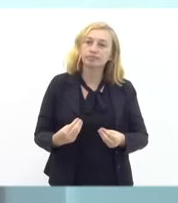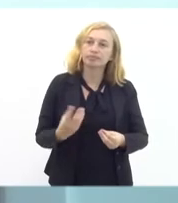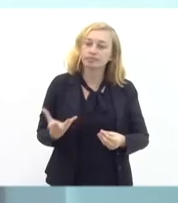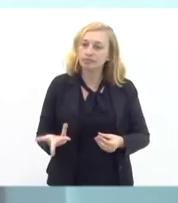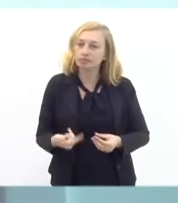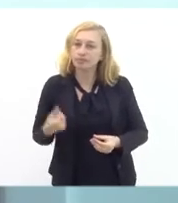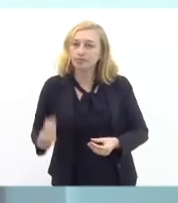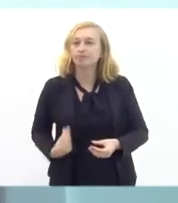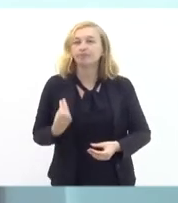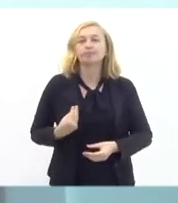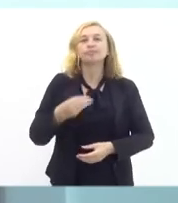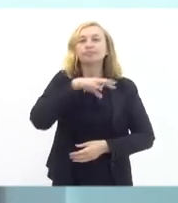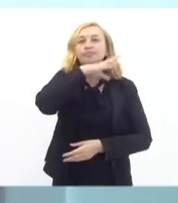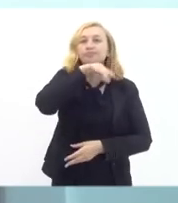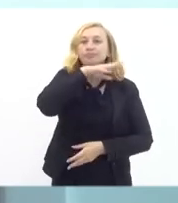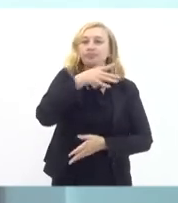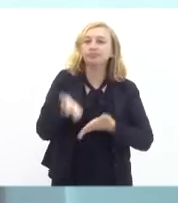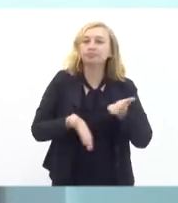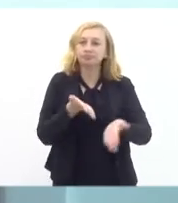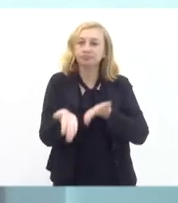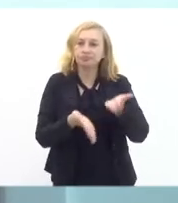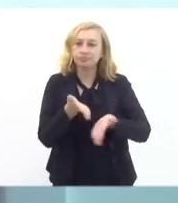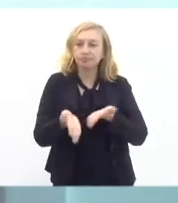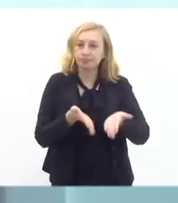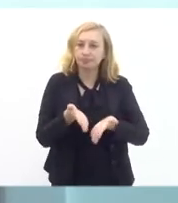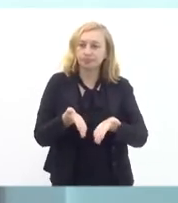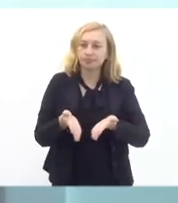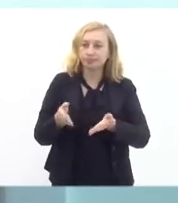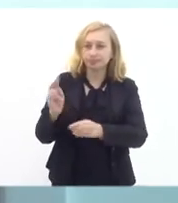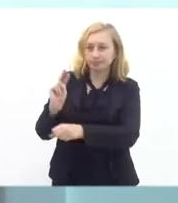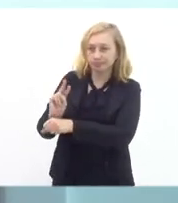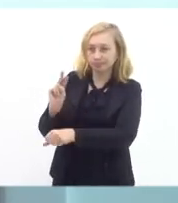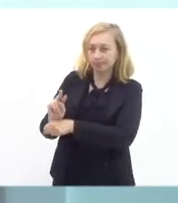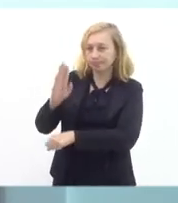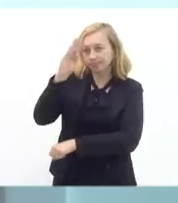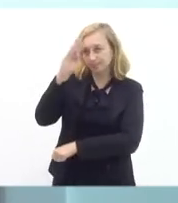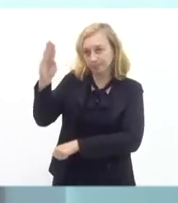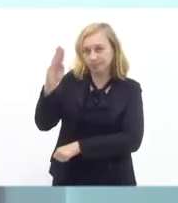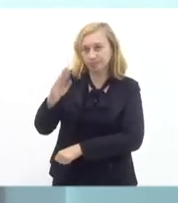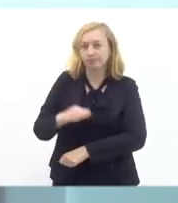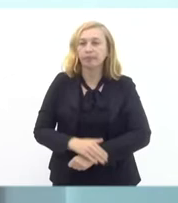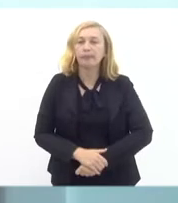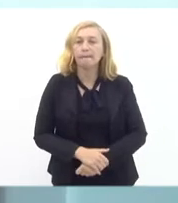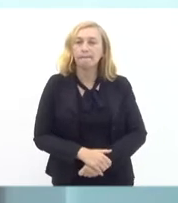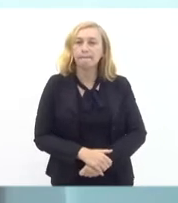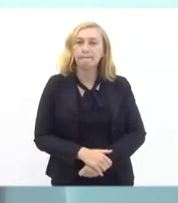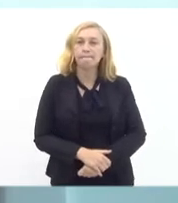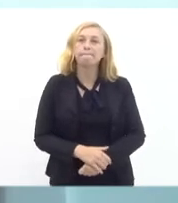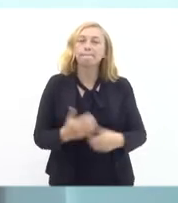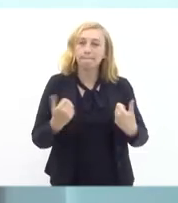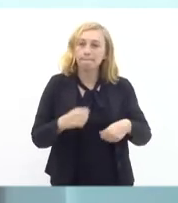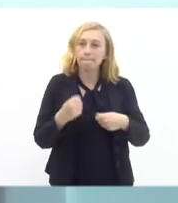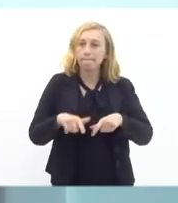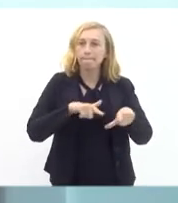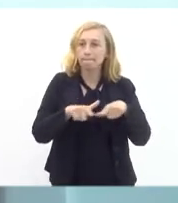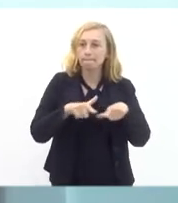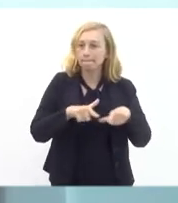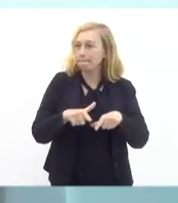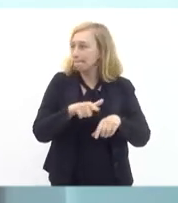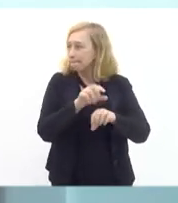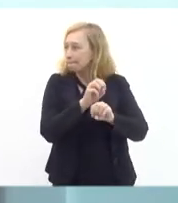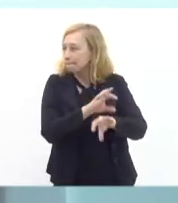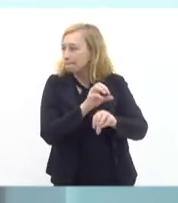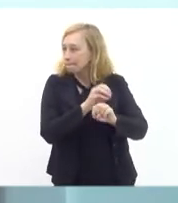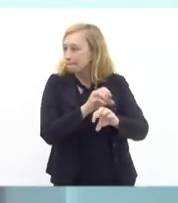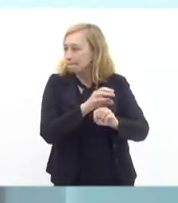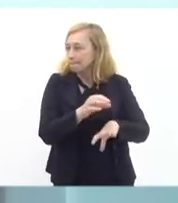animais que estão aos cuidados das protetoras, que nem deveriam estar lá, mas, principalmente, a gente precisa trabalhar a questão da educação.